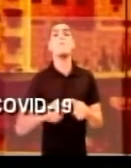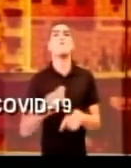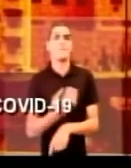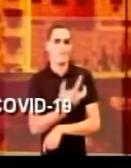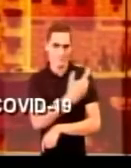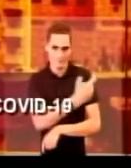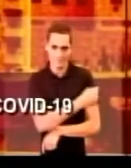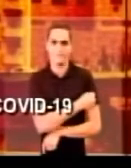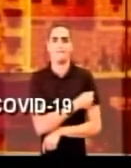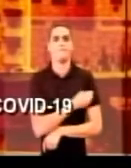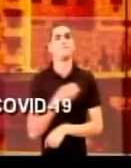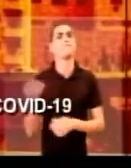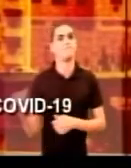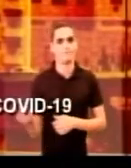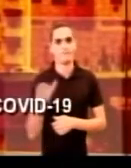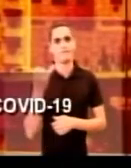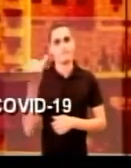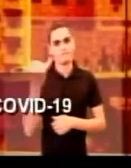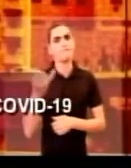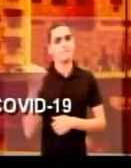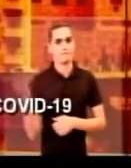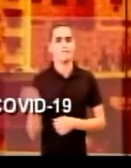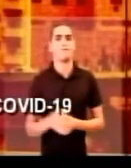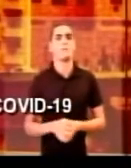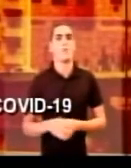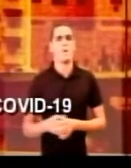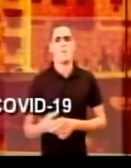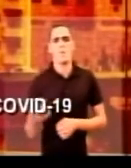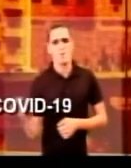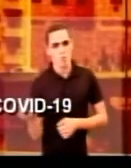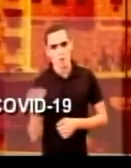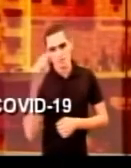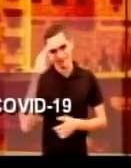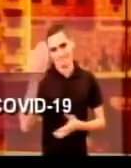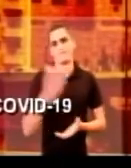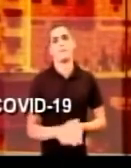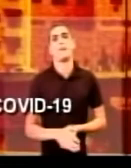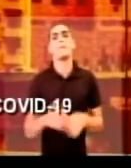precioso e que nós temos que preservá-la.